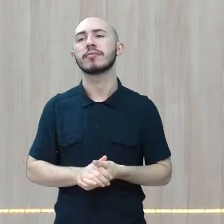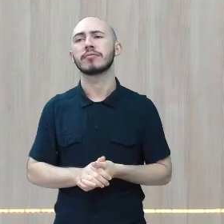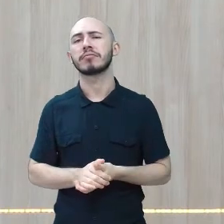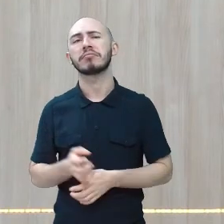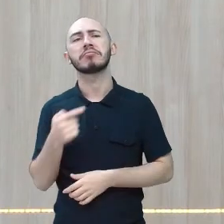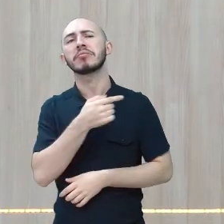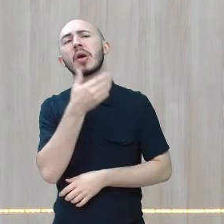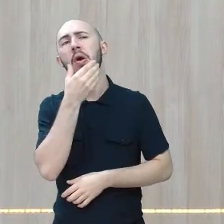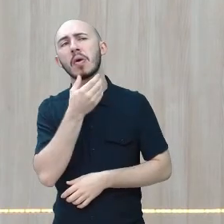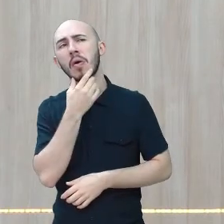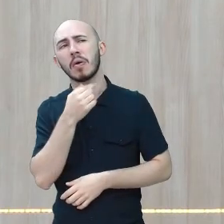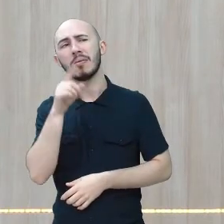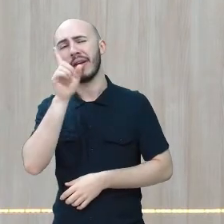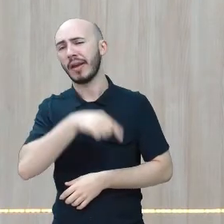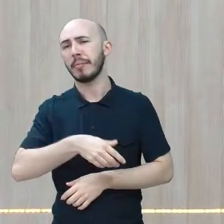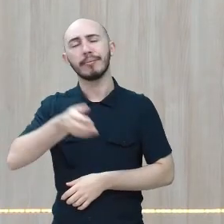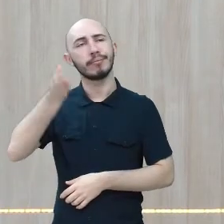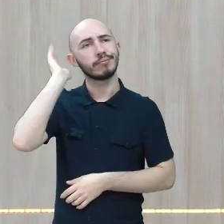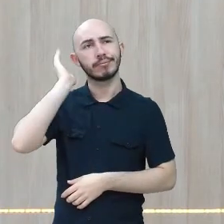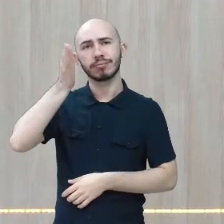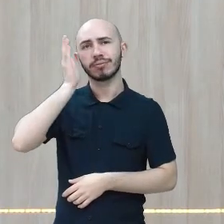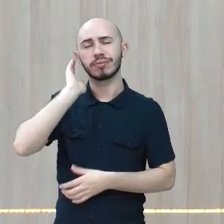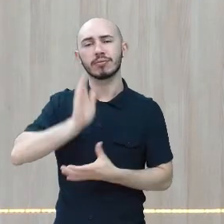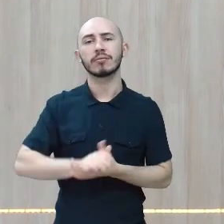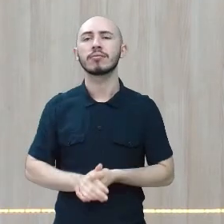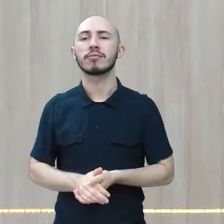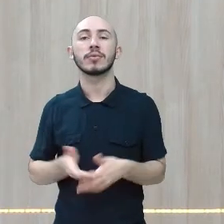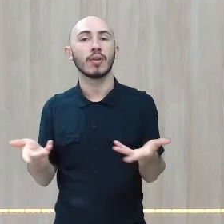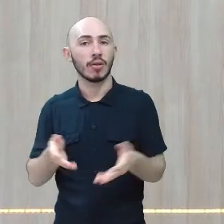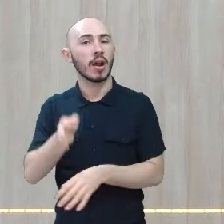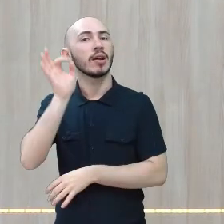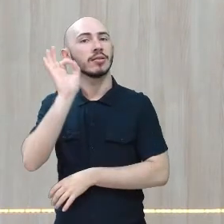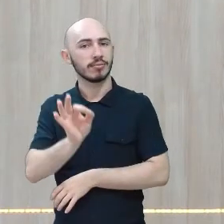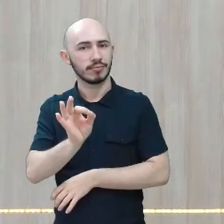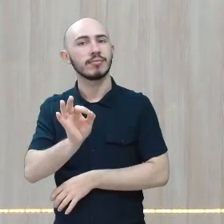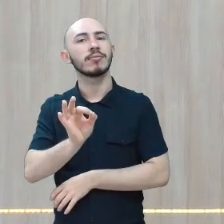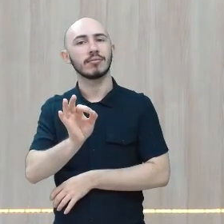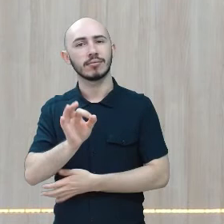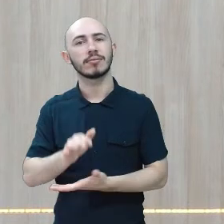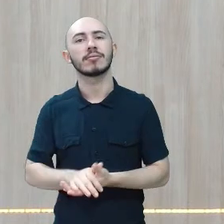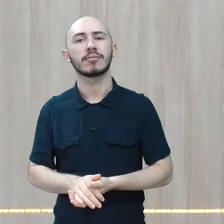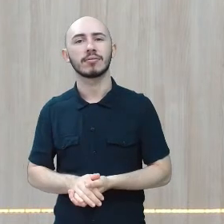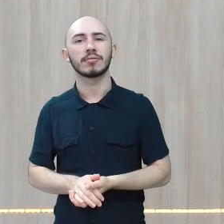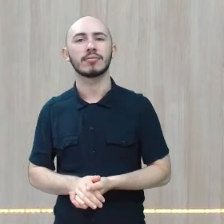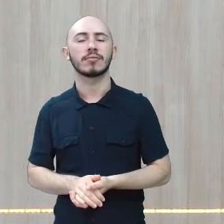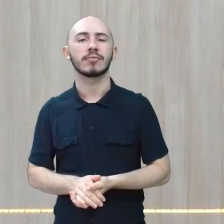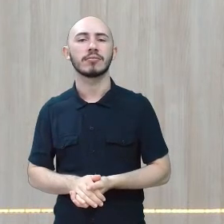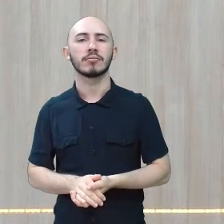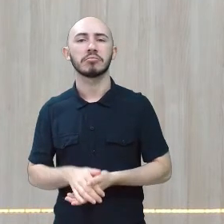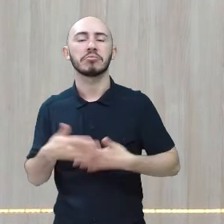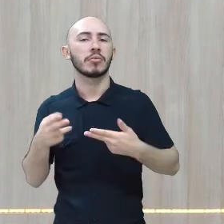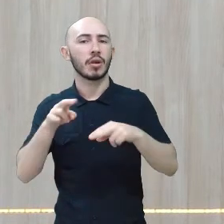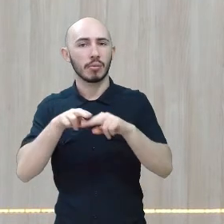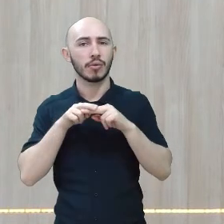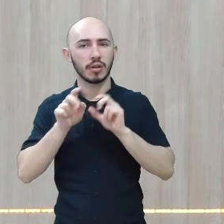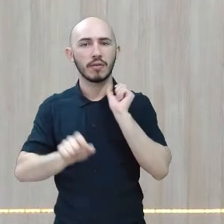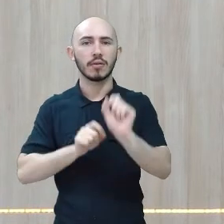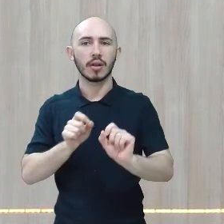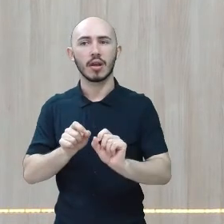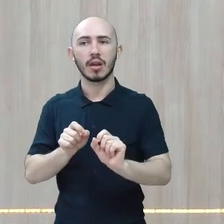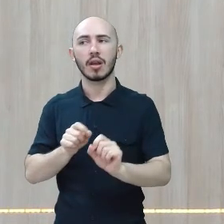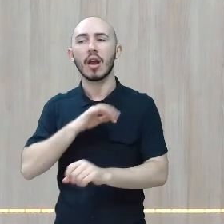homem é um burro. Eu estou afirmando, não é? Por algum motivo, não é? O burro não é